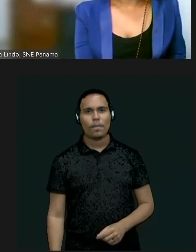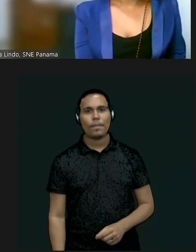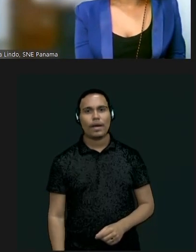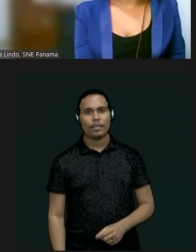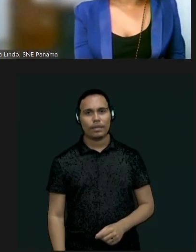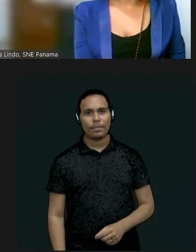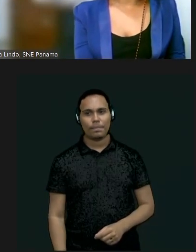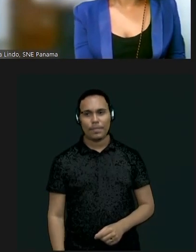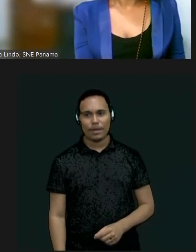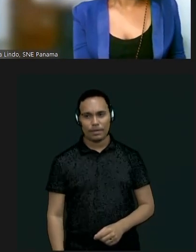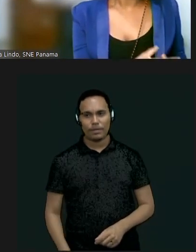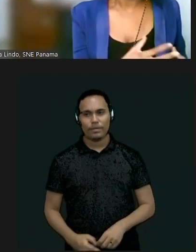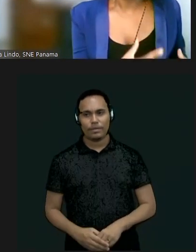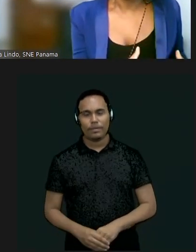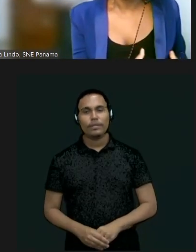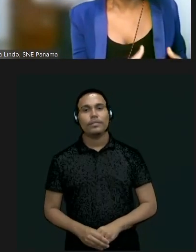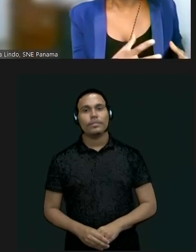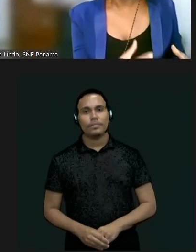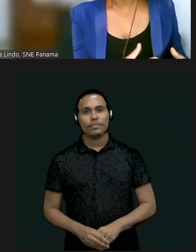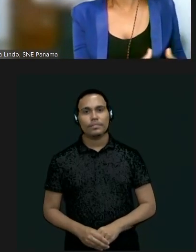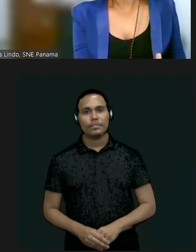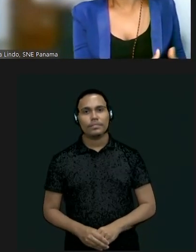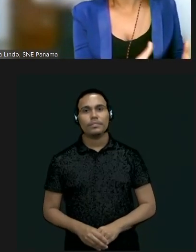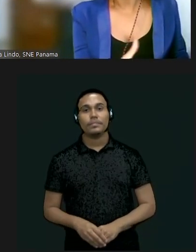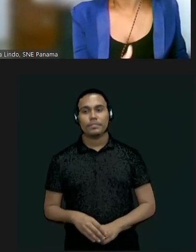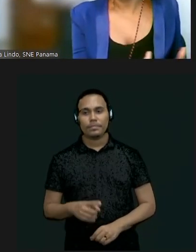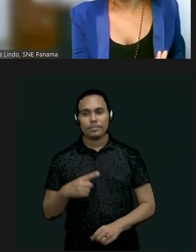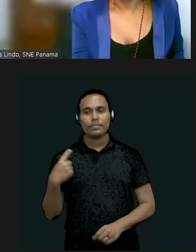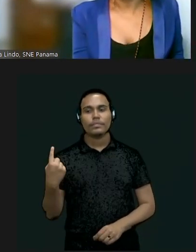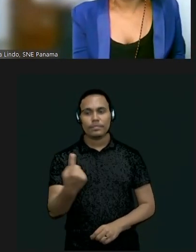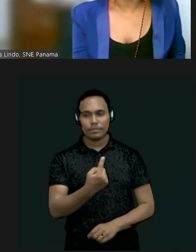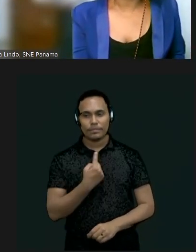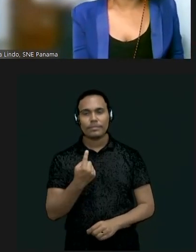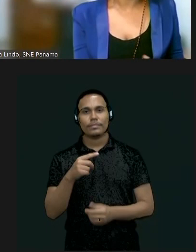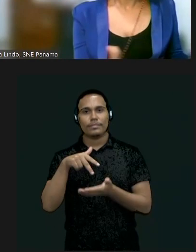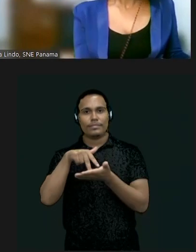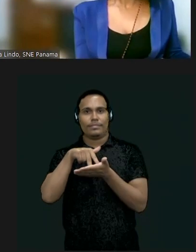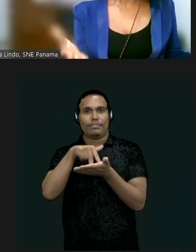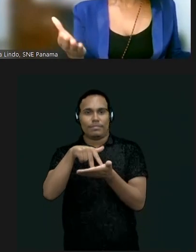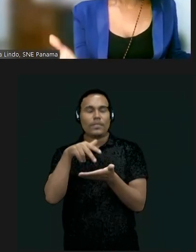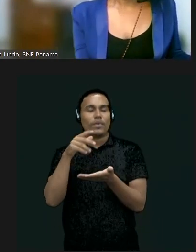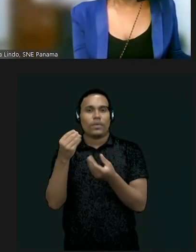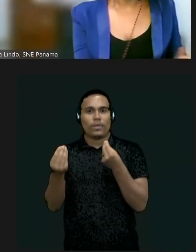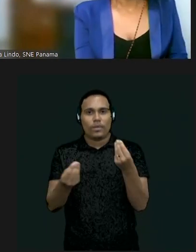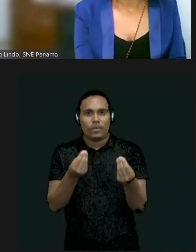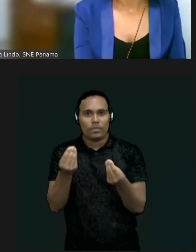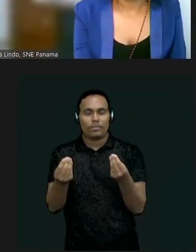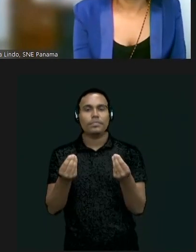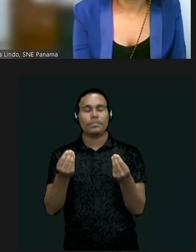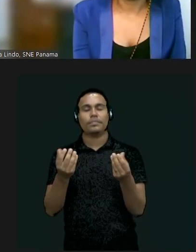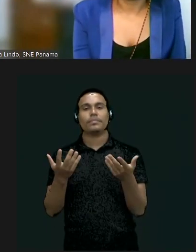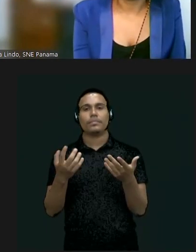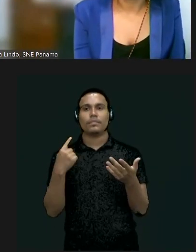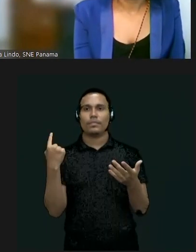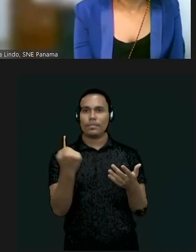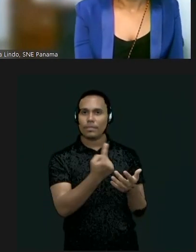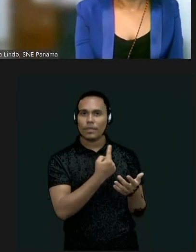A ideia é aumentar o nosso posicionamento em